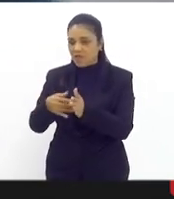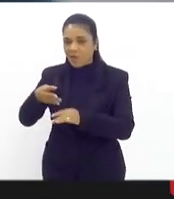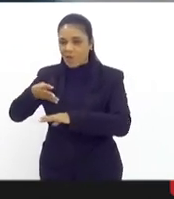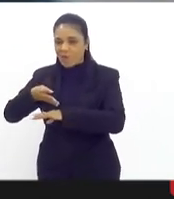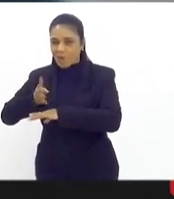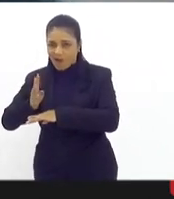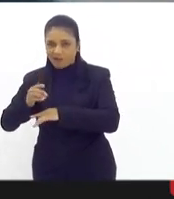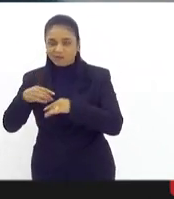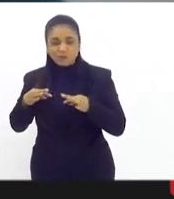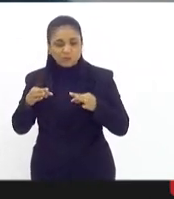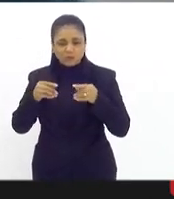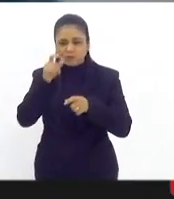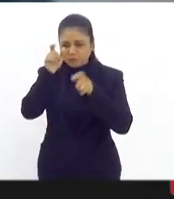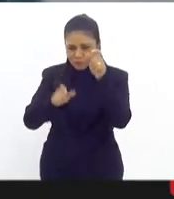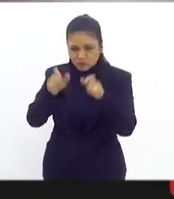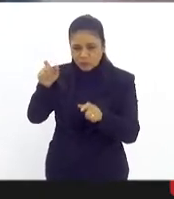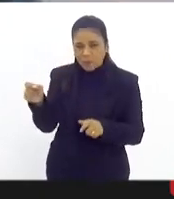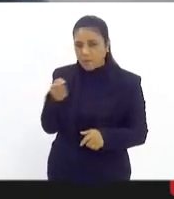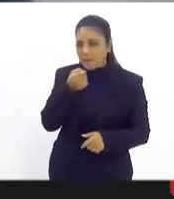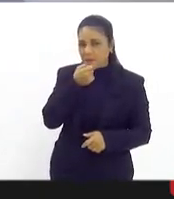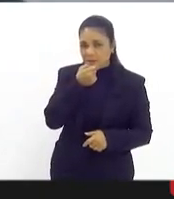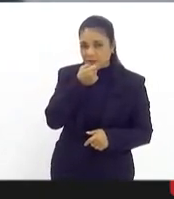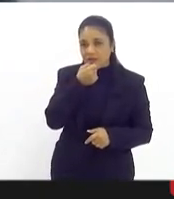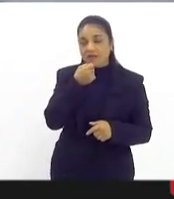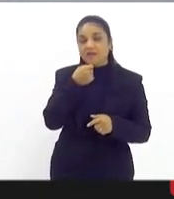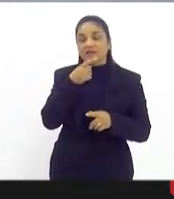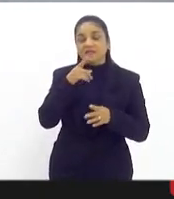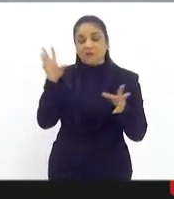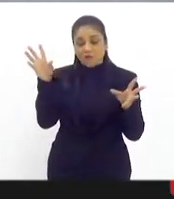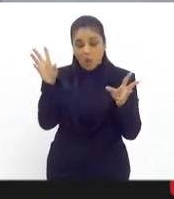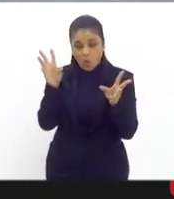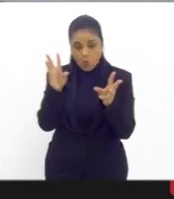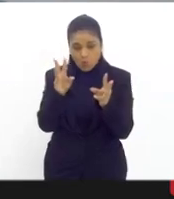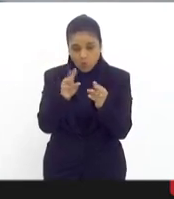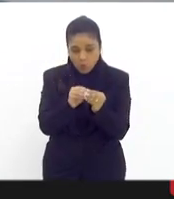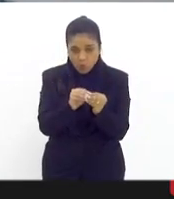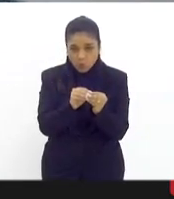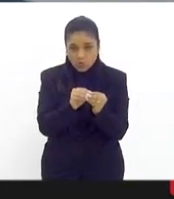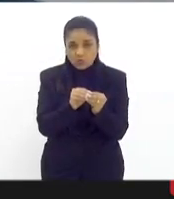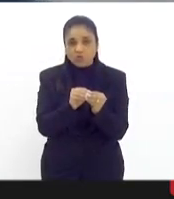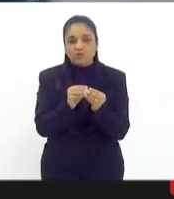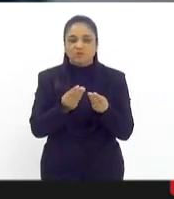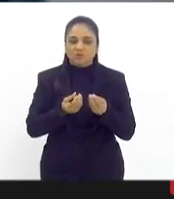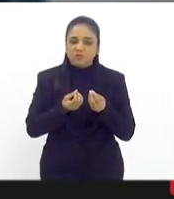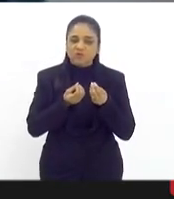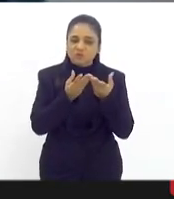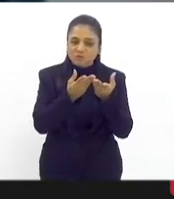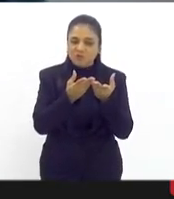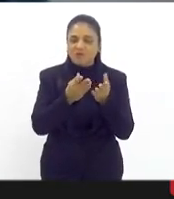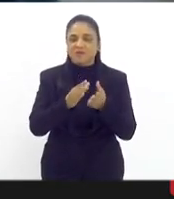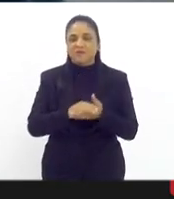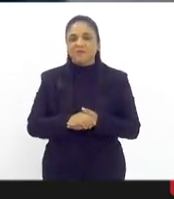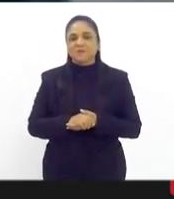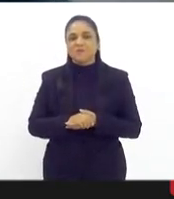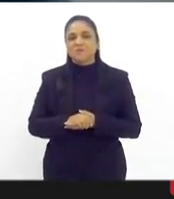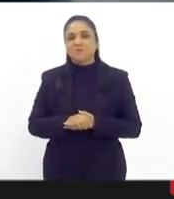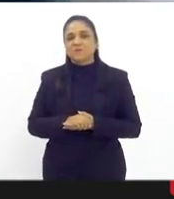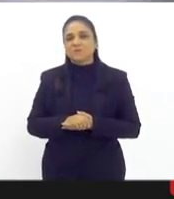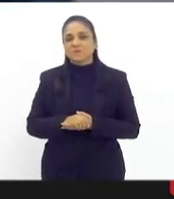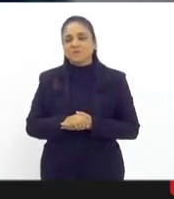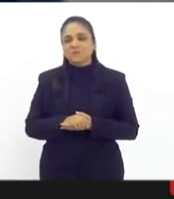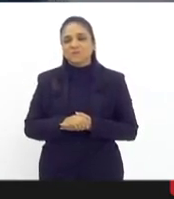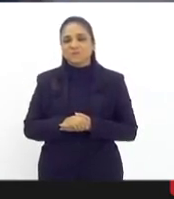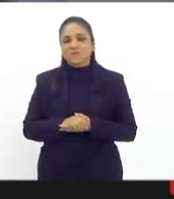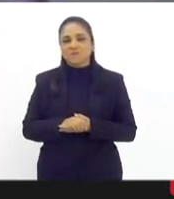as pessoas falaram, depois a gente te manda um resumo daquela parte que você não pôde pegar. Né? E eu acho que